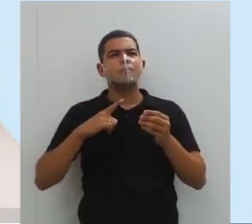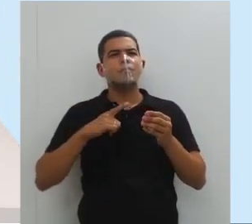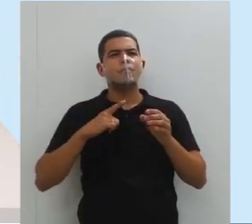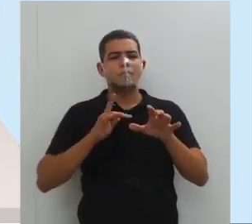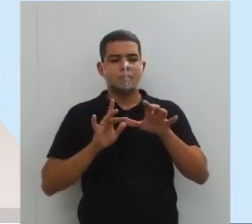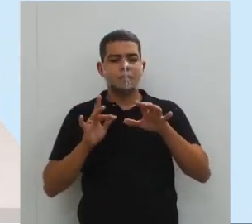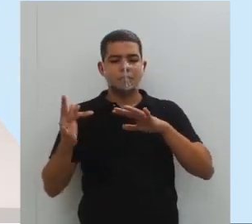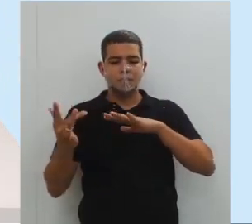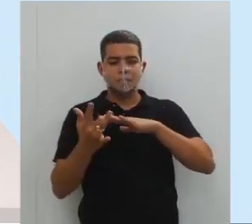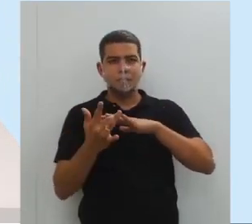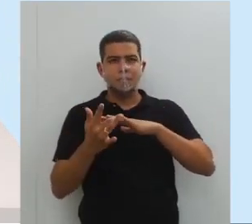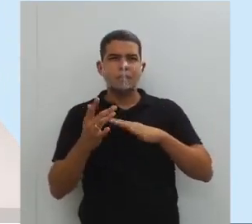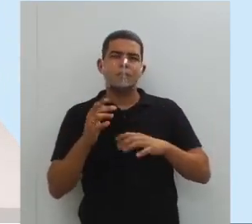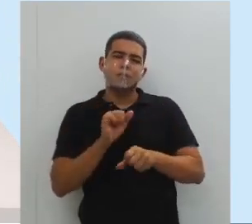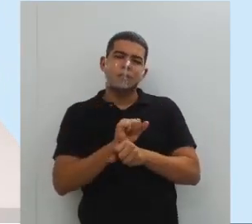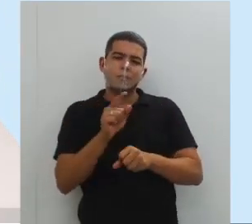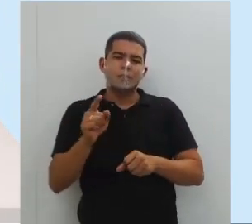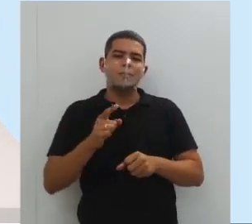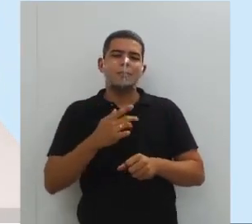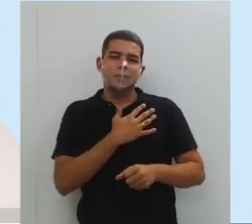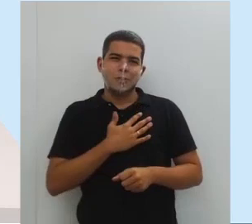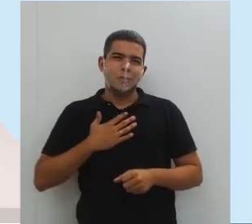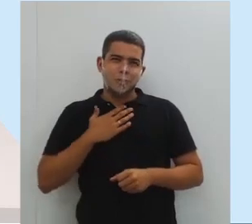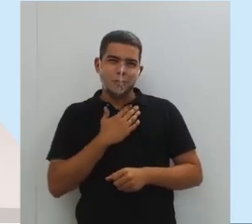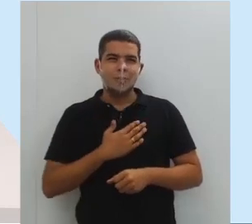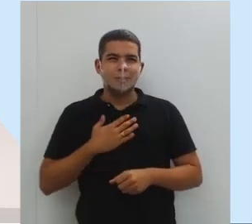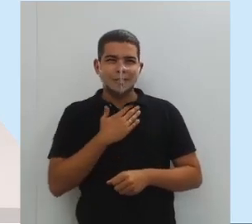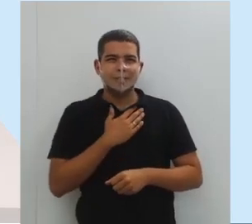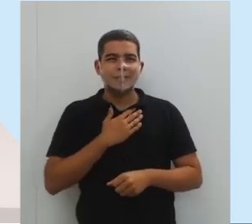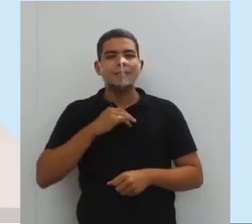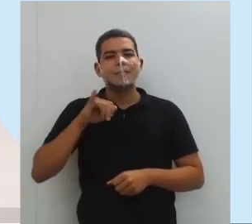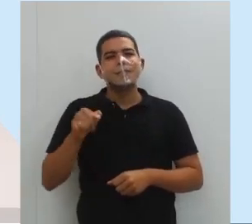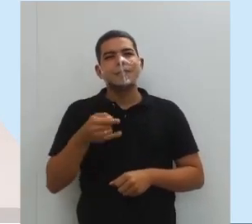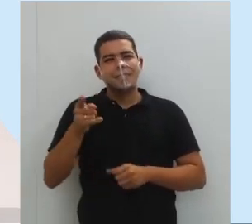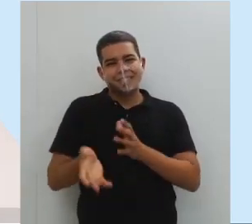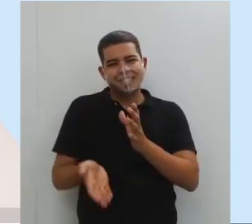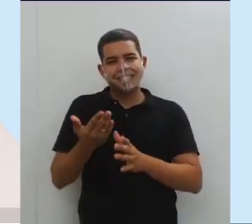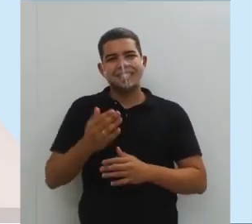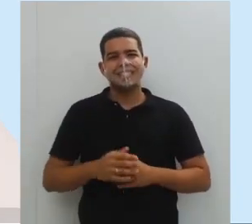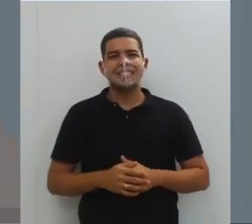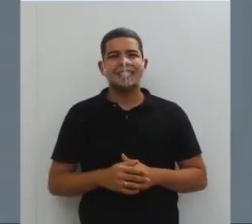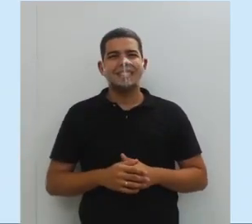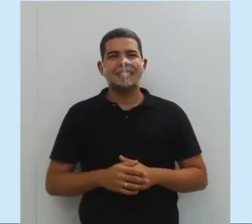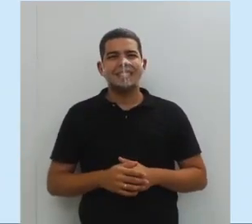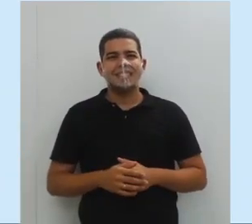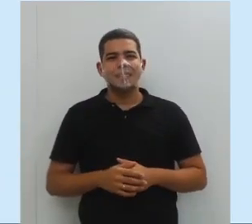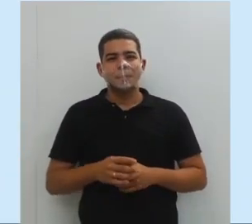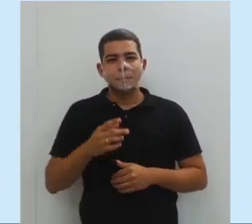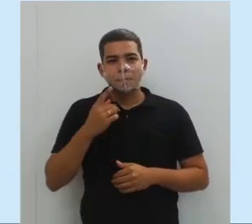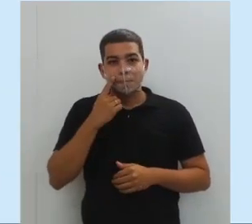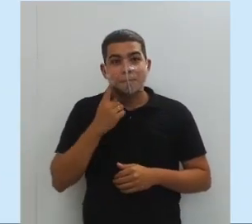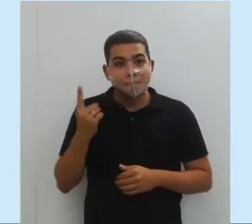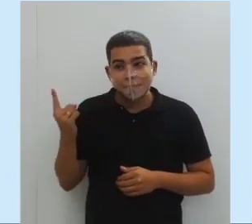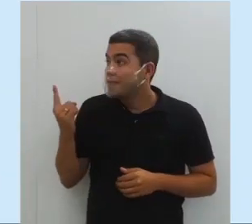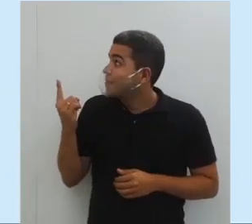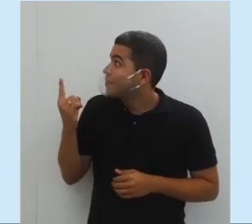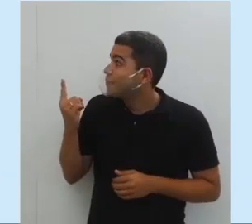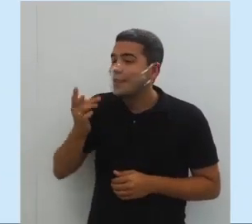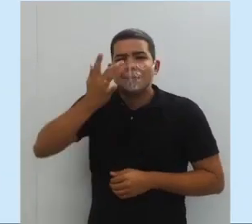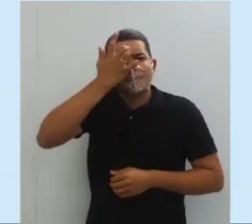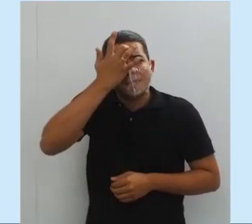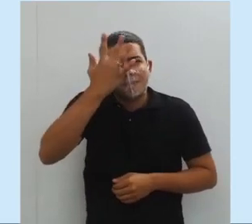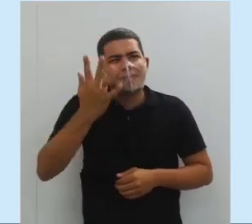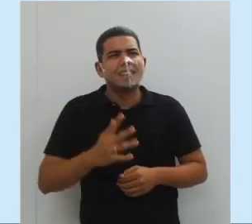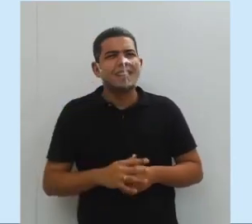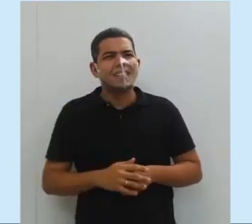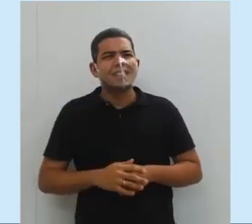social dela, tá? Espero que vocês tenham curtido e que aproveitem bem muito essa peteca. E aí, viu como é fácil de